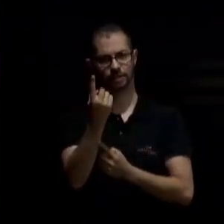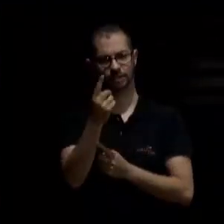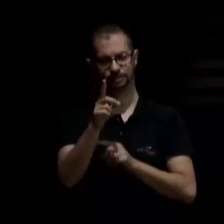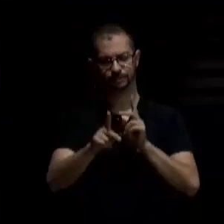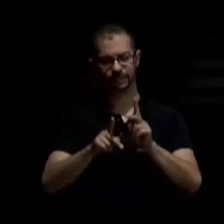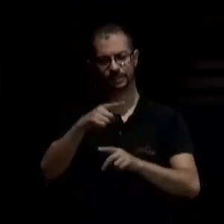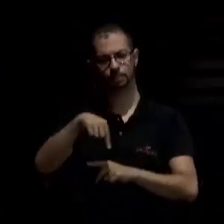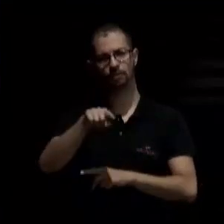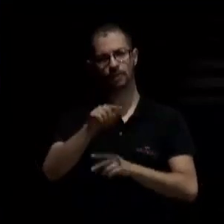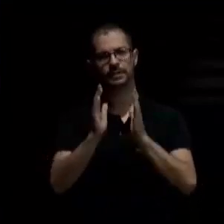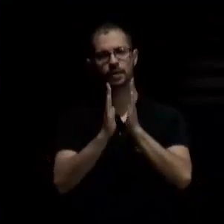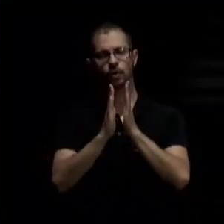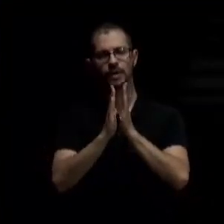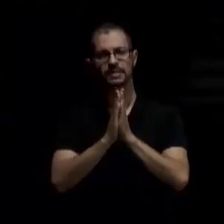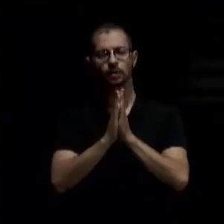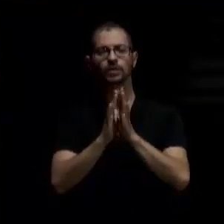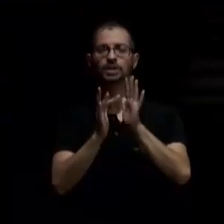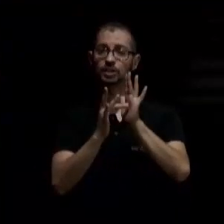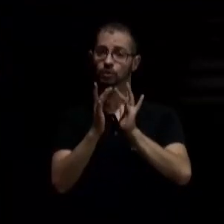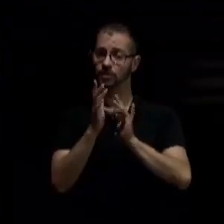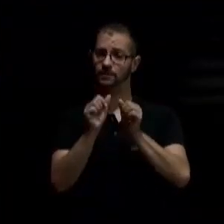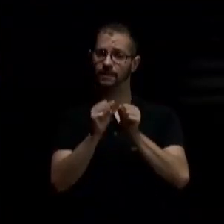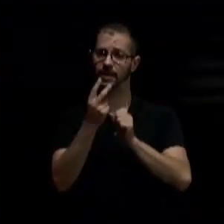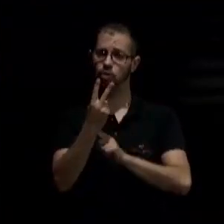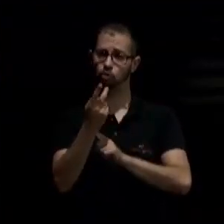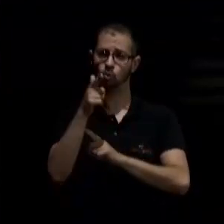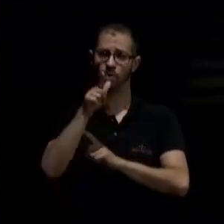a oração que ele repete 2 vezes.